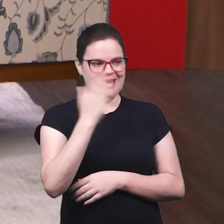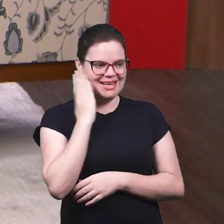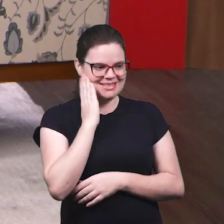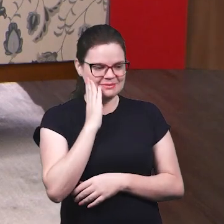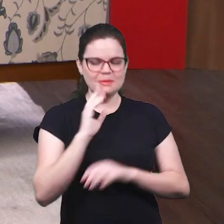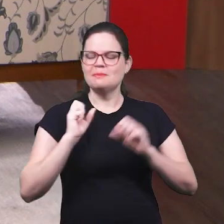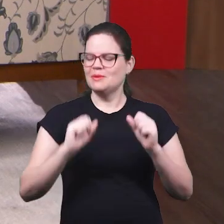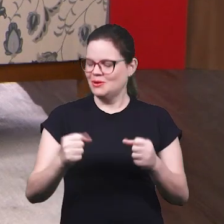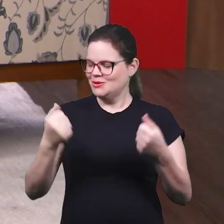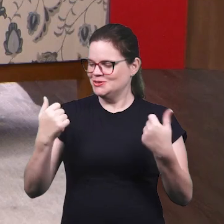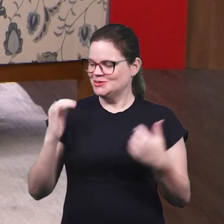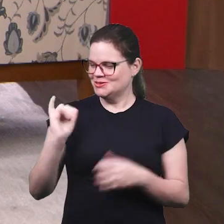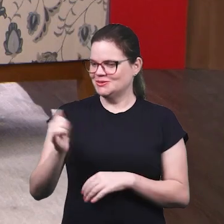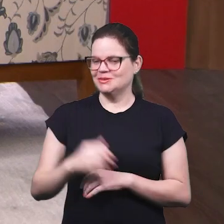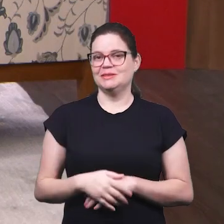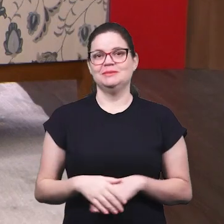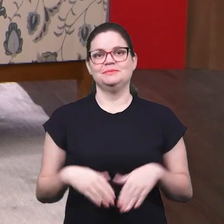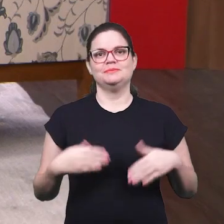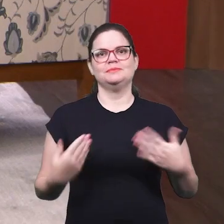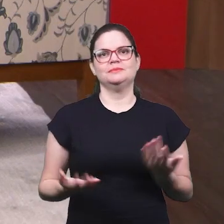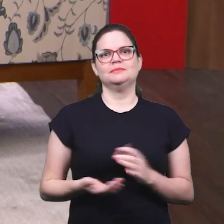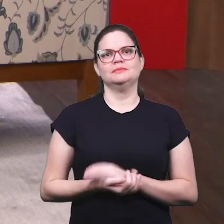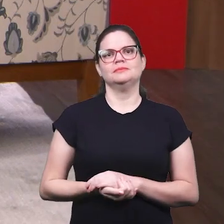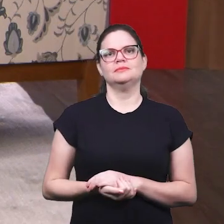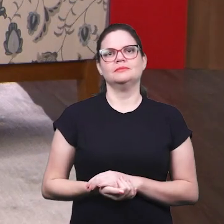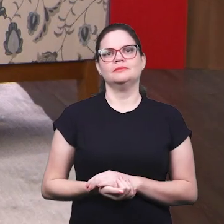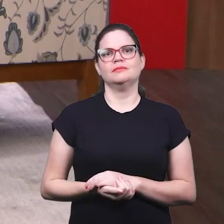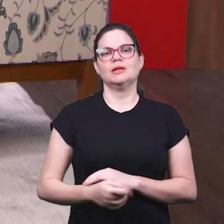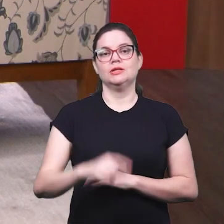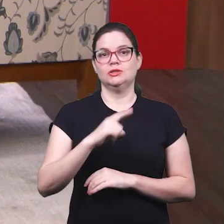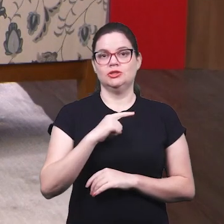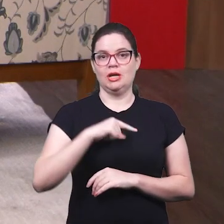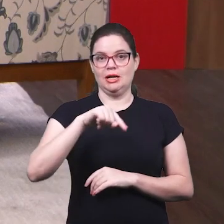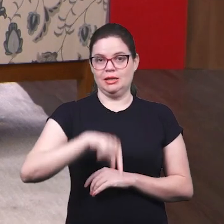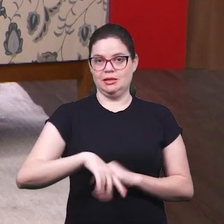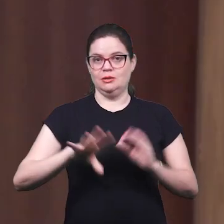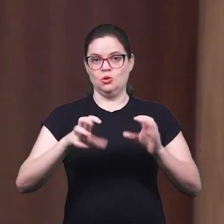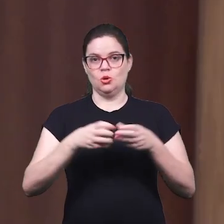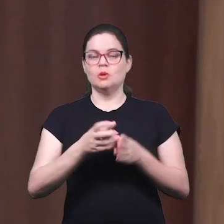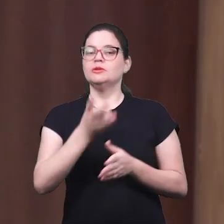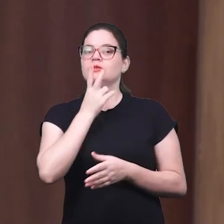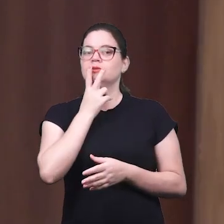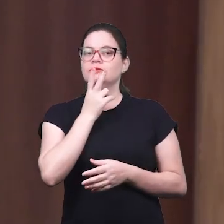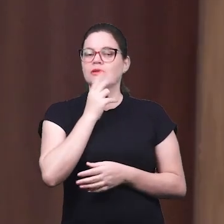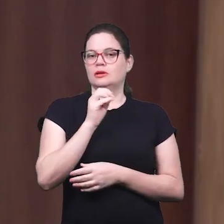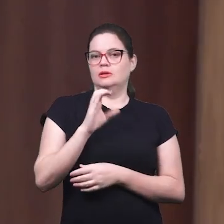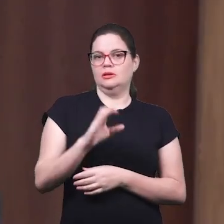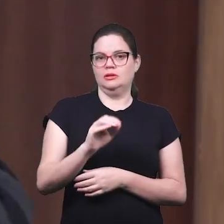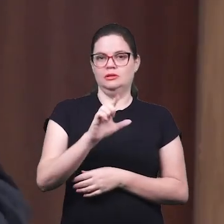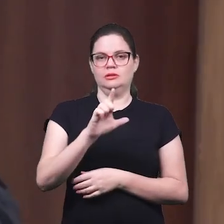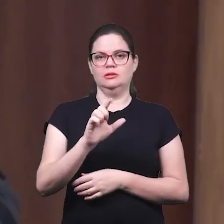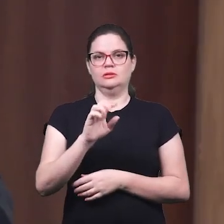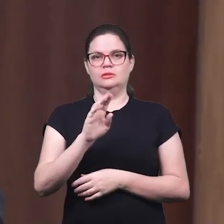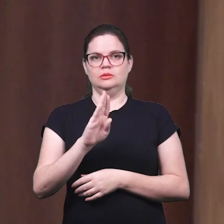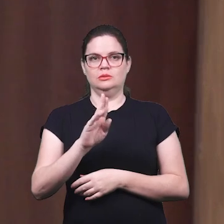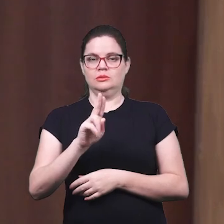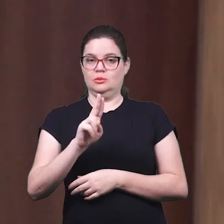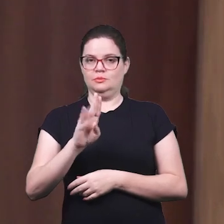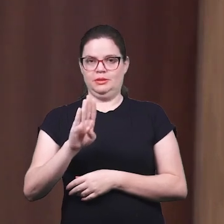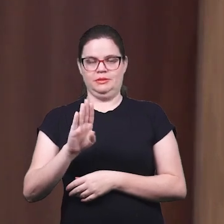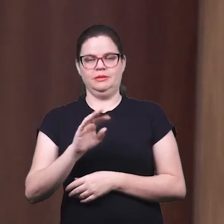da história? Pode contar a história. O Clube Vitória era um clube elitista de Vitória, era o clube número